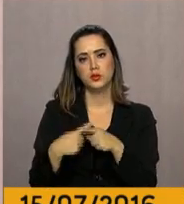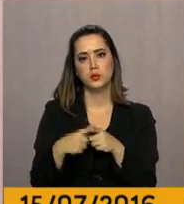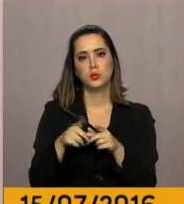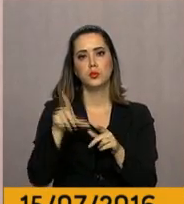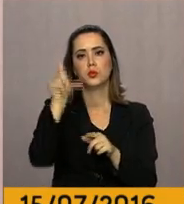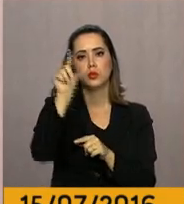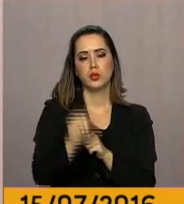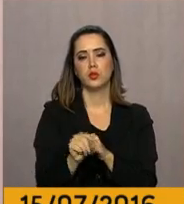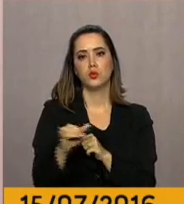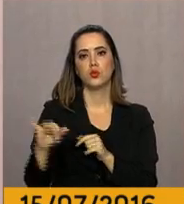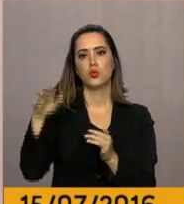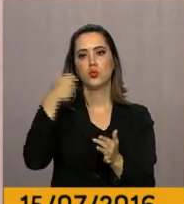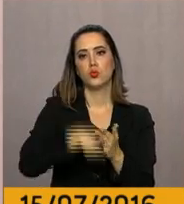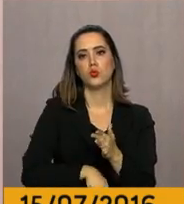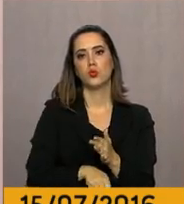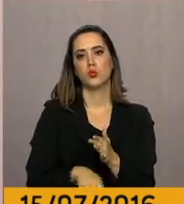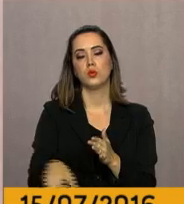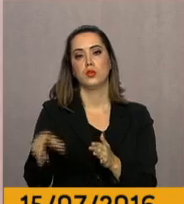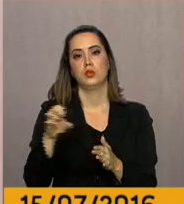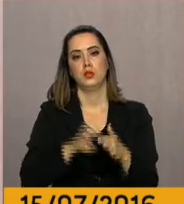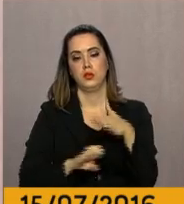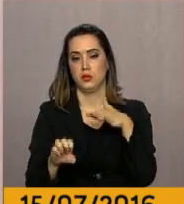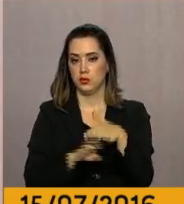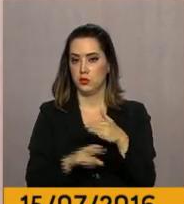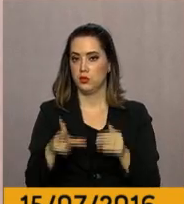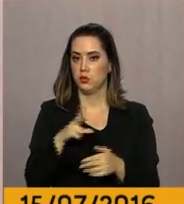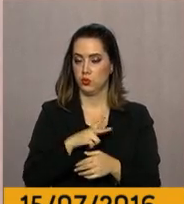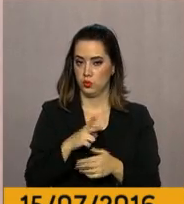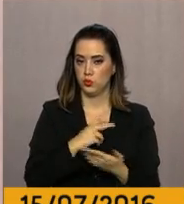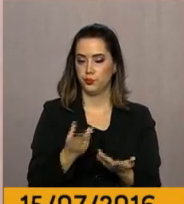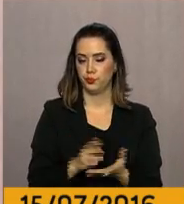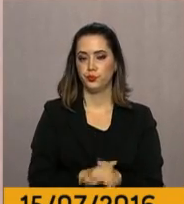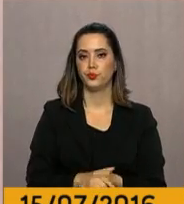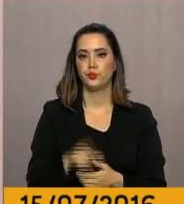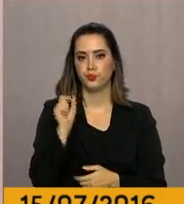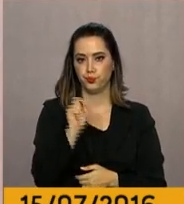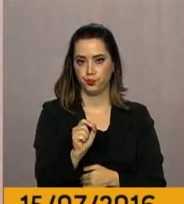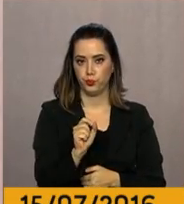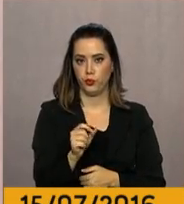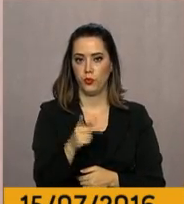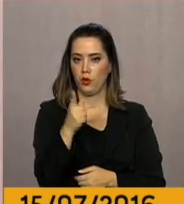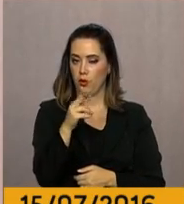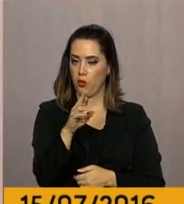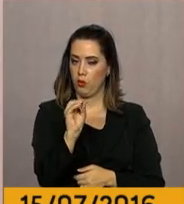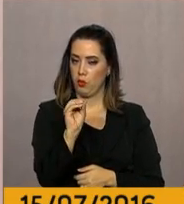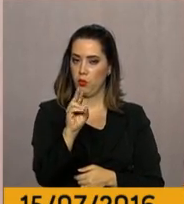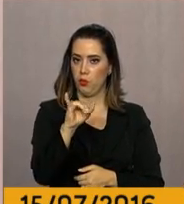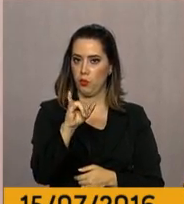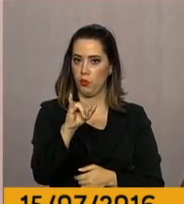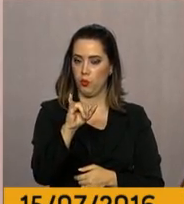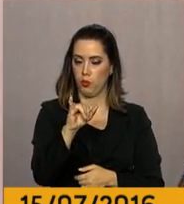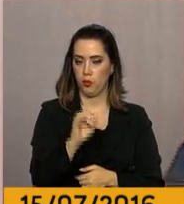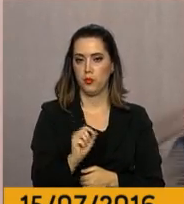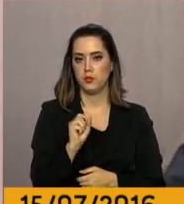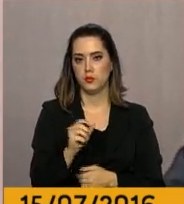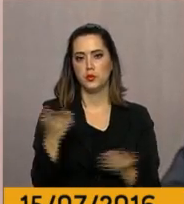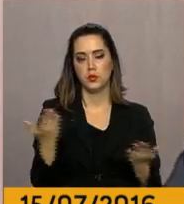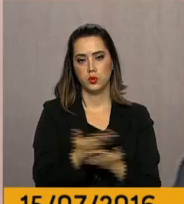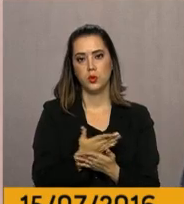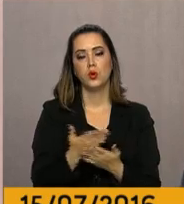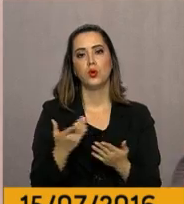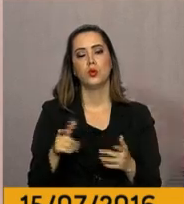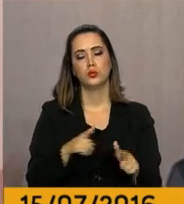sobre as instituições privadas de ensino superior. Esse ProUni hoje